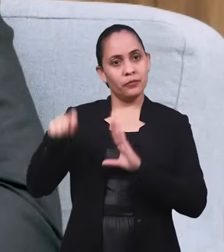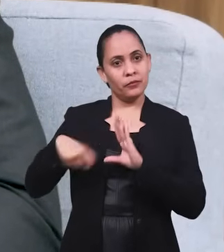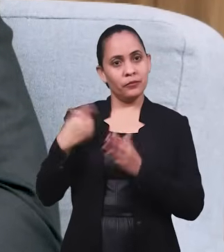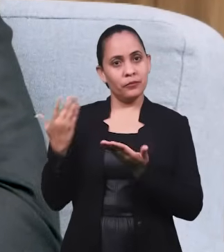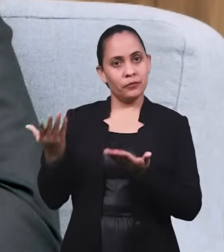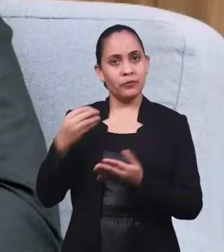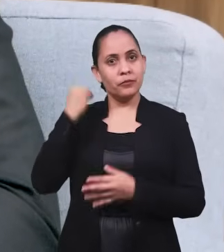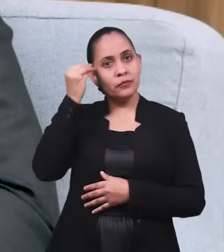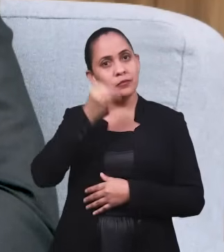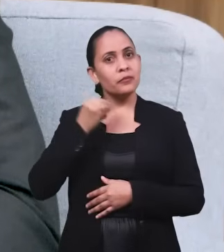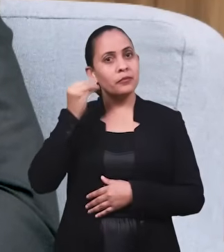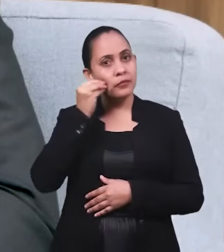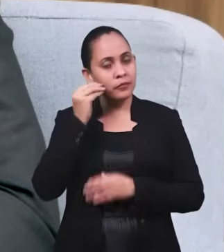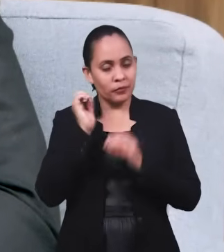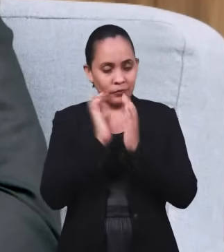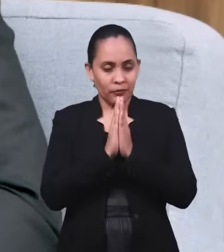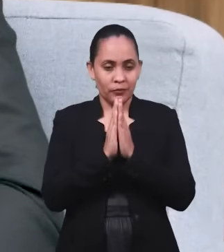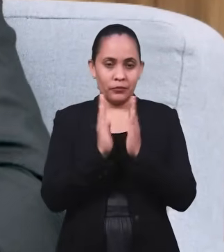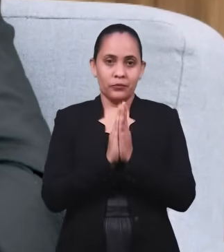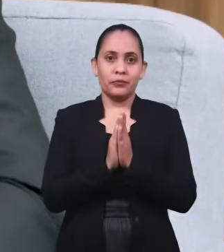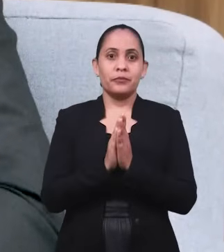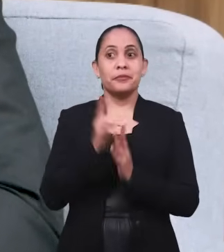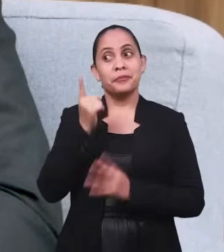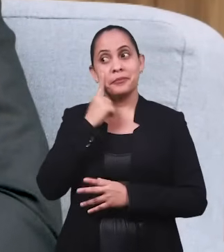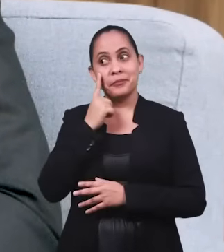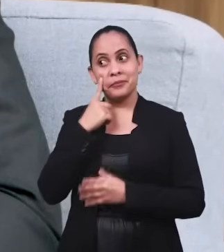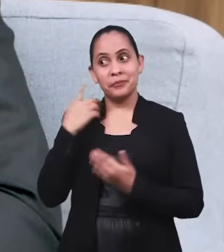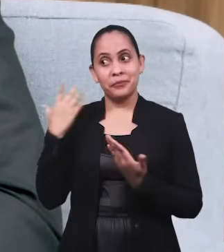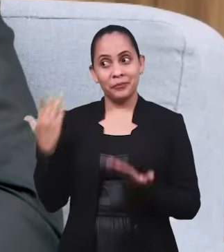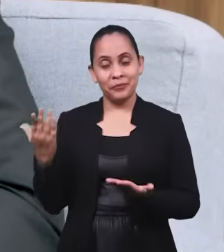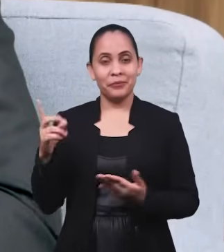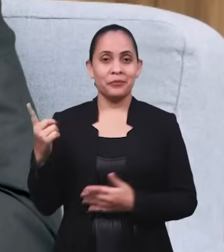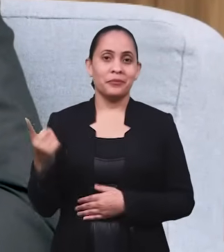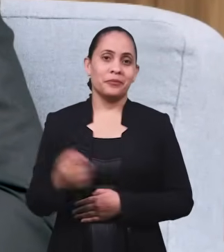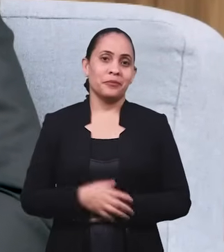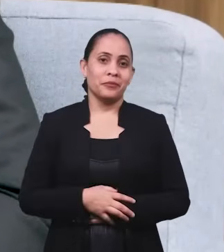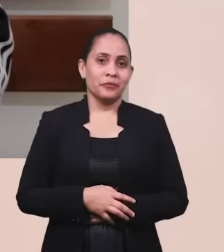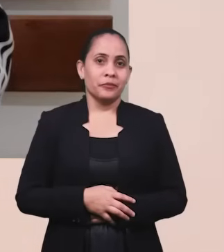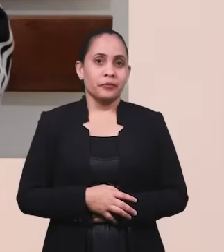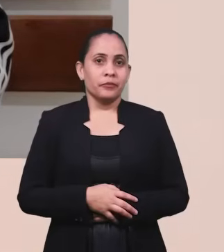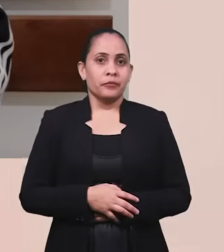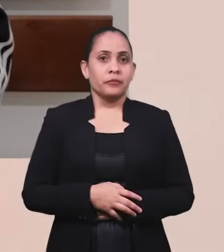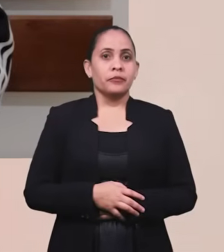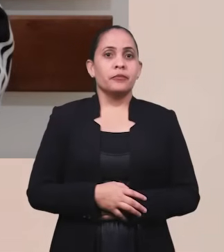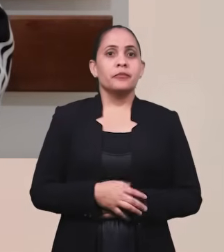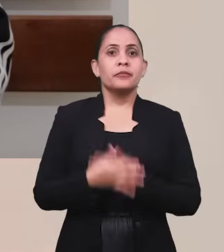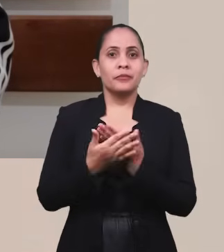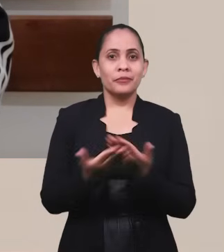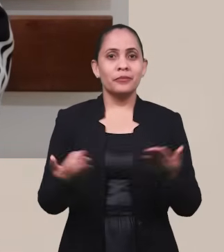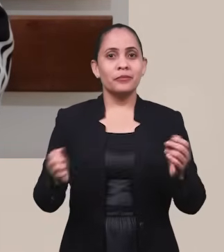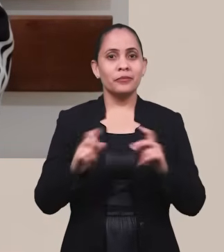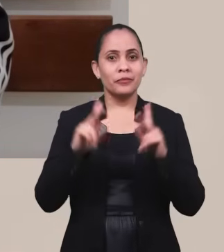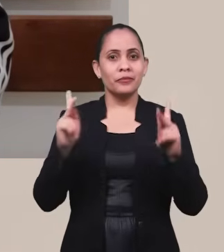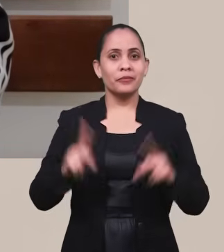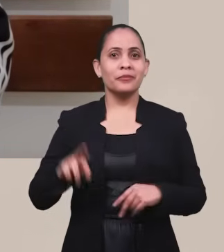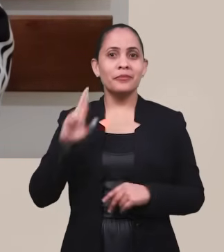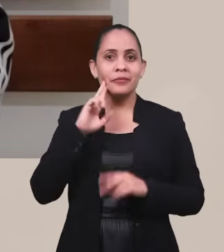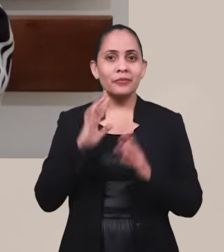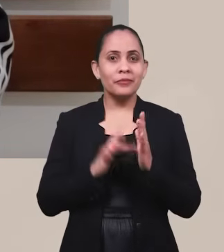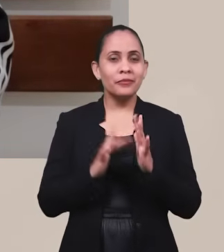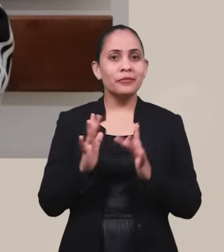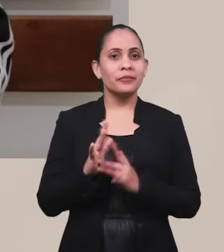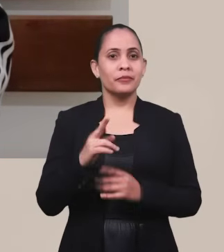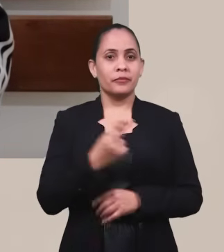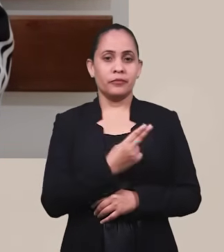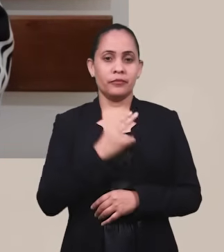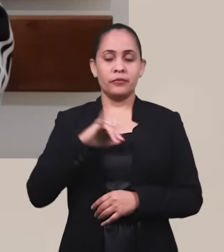conta aqui uma experiência com a oração. Vamos ouvir os nossos irmãos. Eu sou os irmãos do Pai do Senhor.